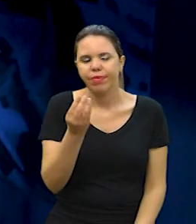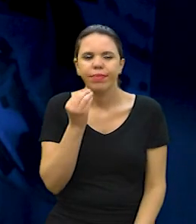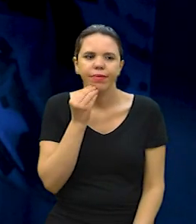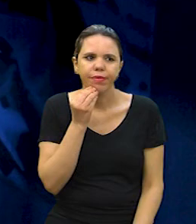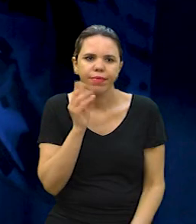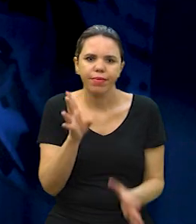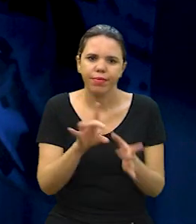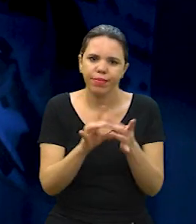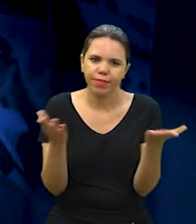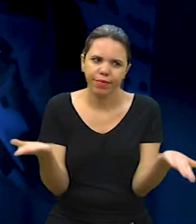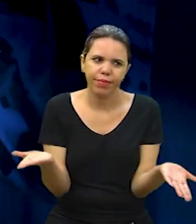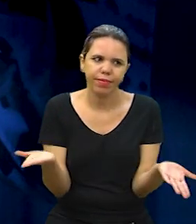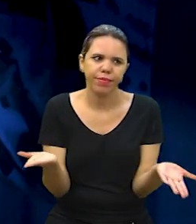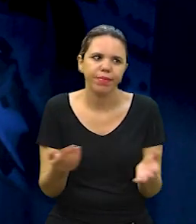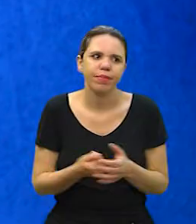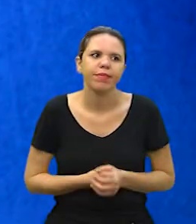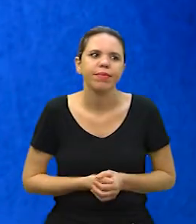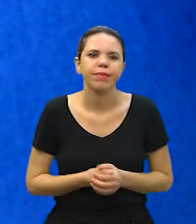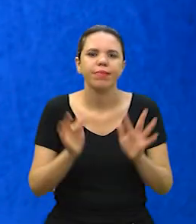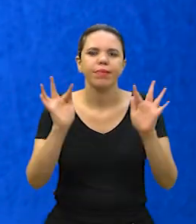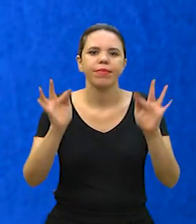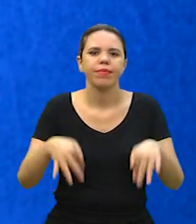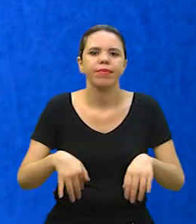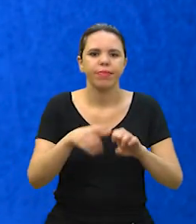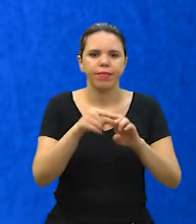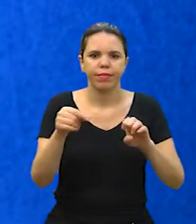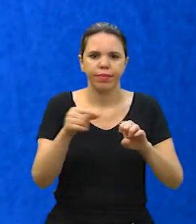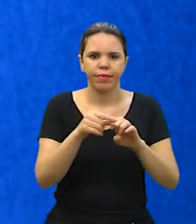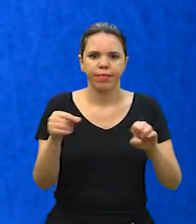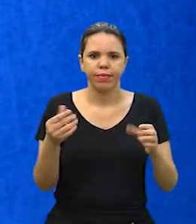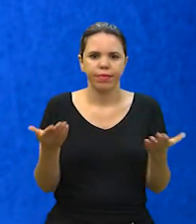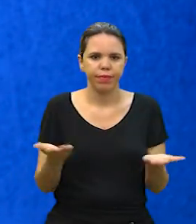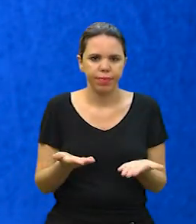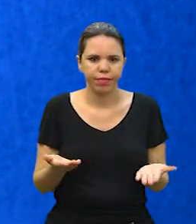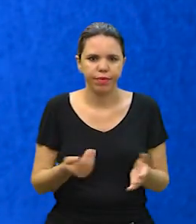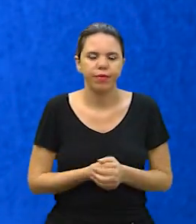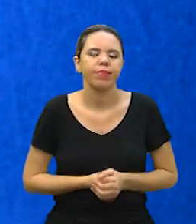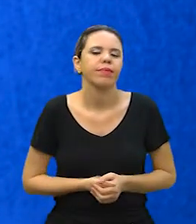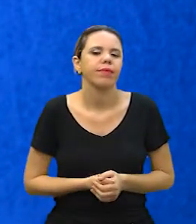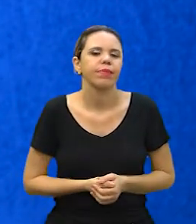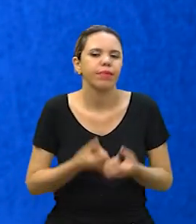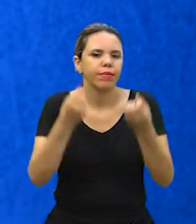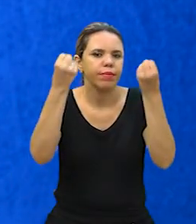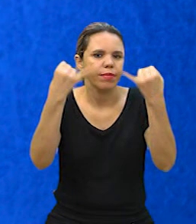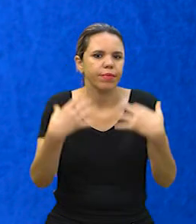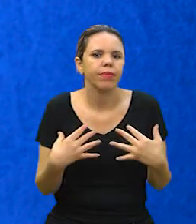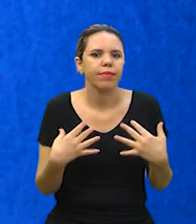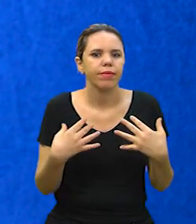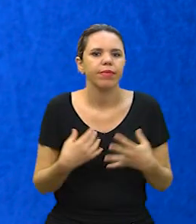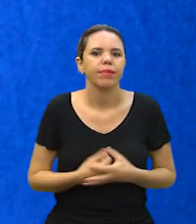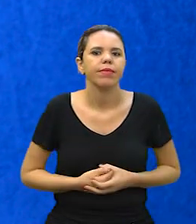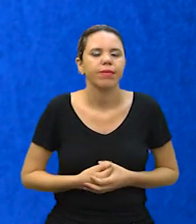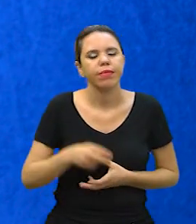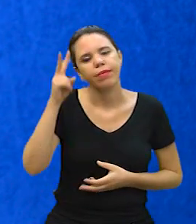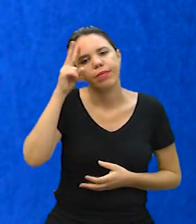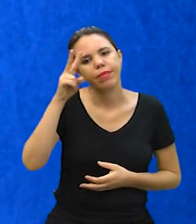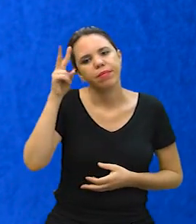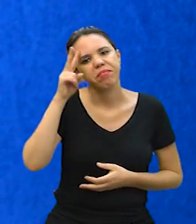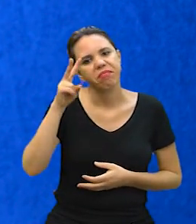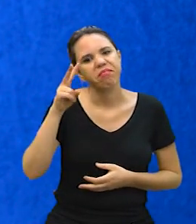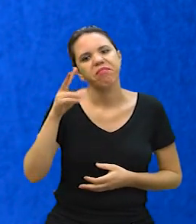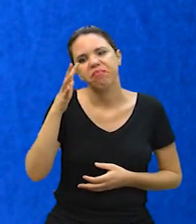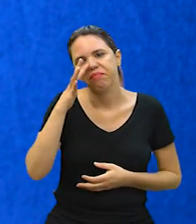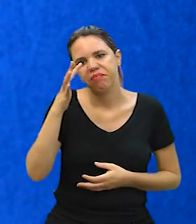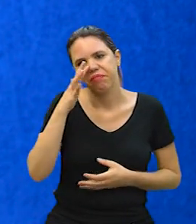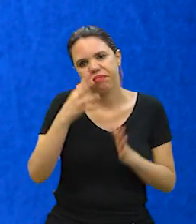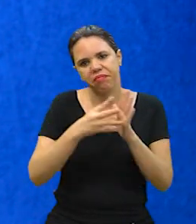agradeço a oportunidade e estou sempre à disposição. E assim a gente encerra o Ser Empreendedor de hoje, contando essas